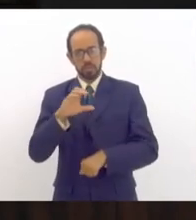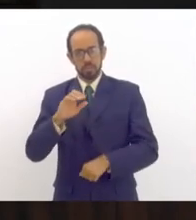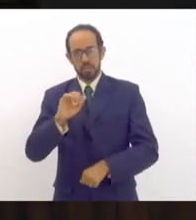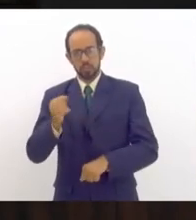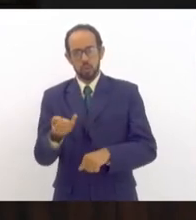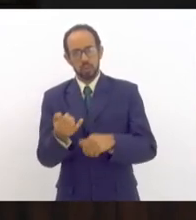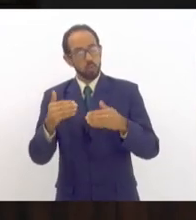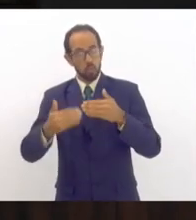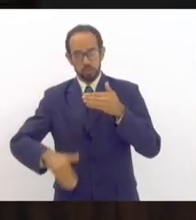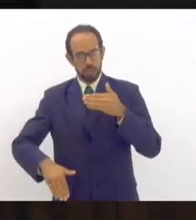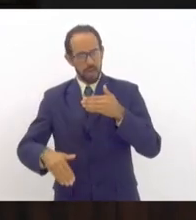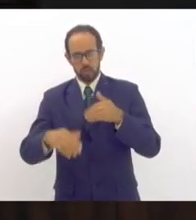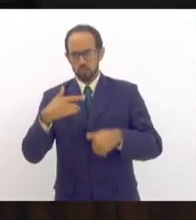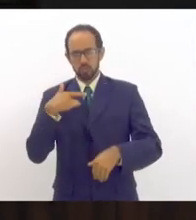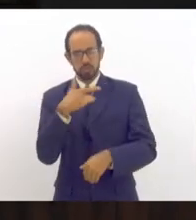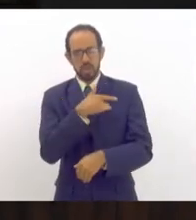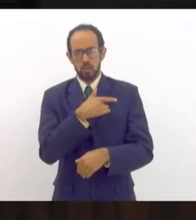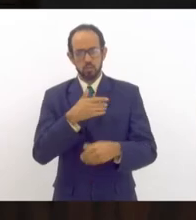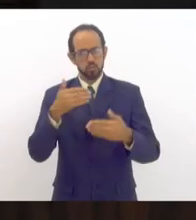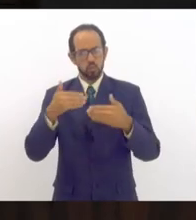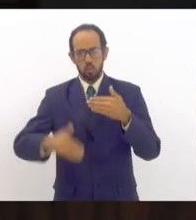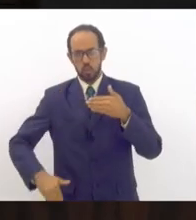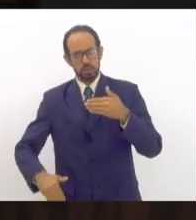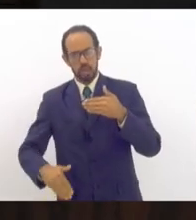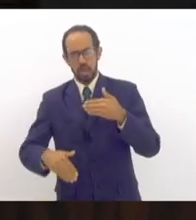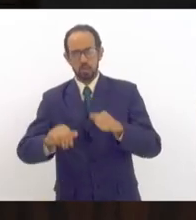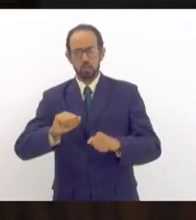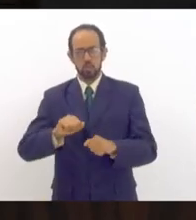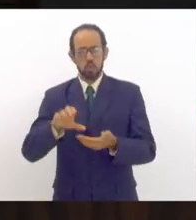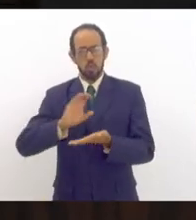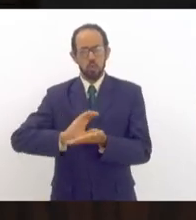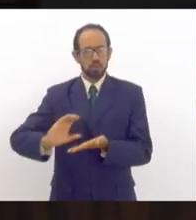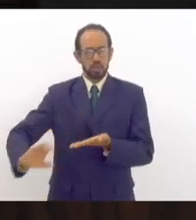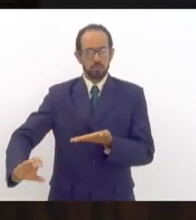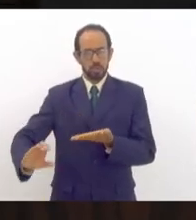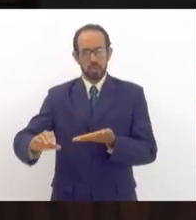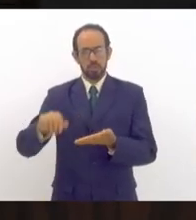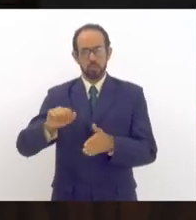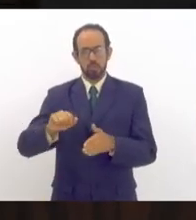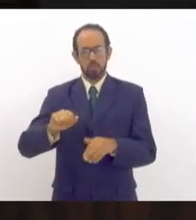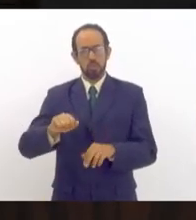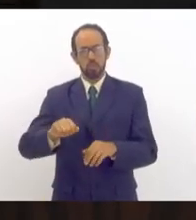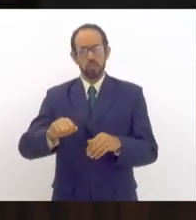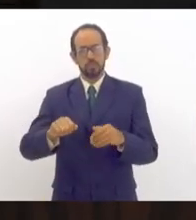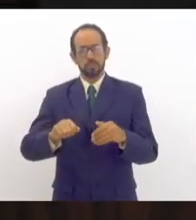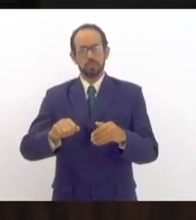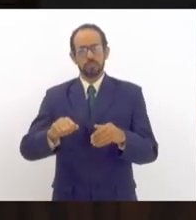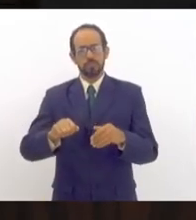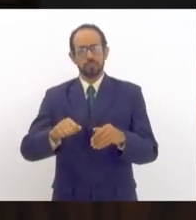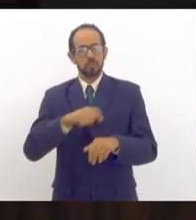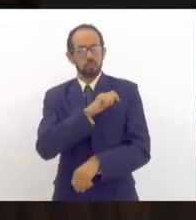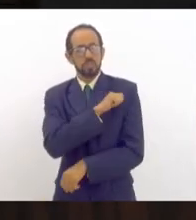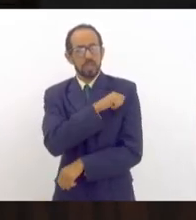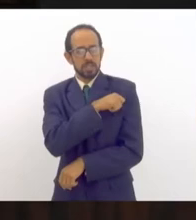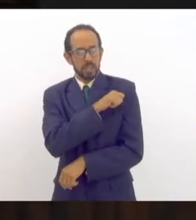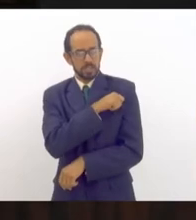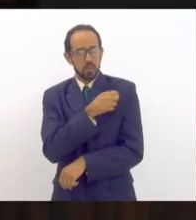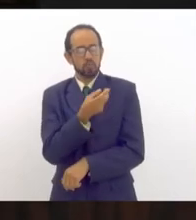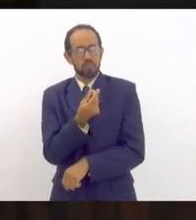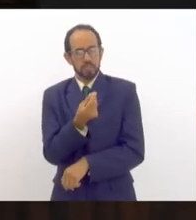ao contrário de saúde contrário de orçamento e Finanças e fiscalização financeira